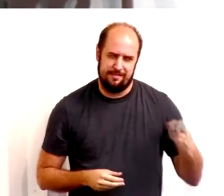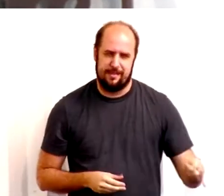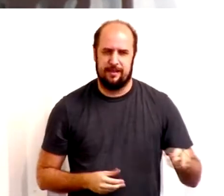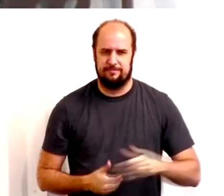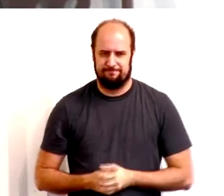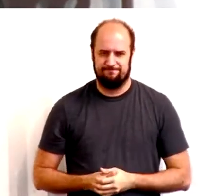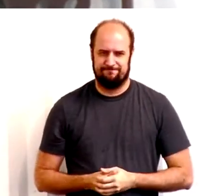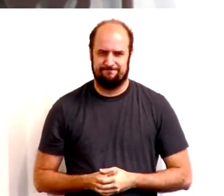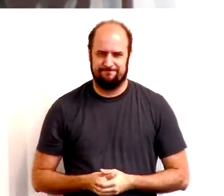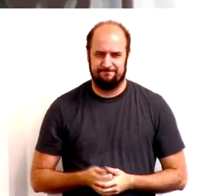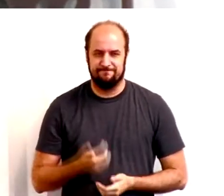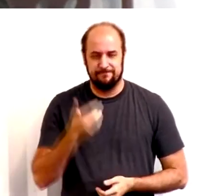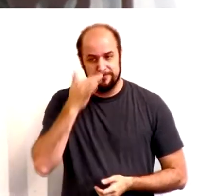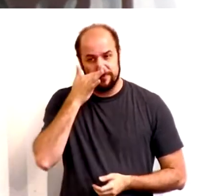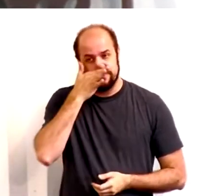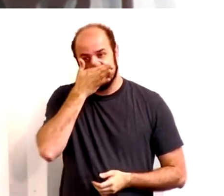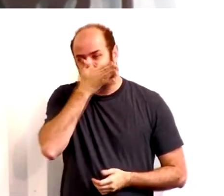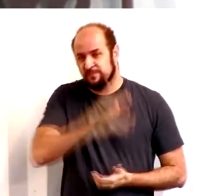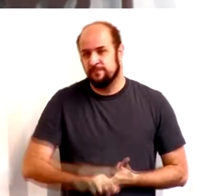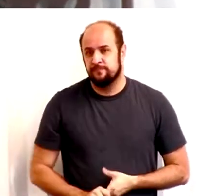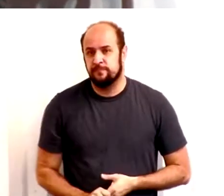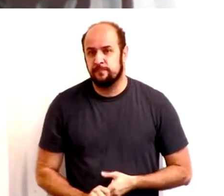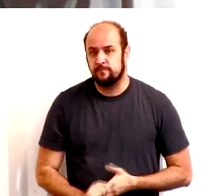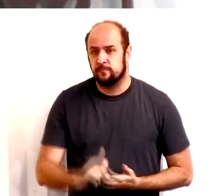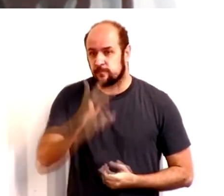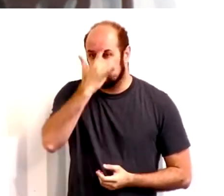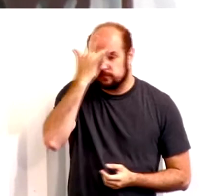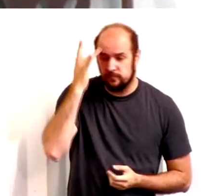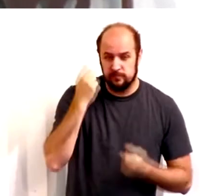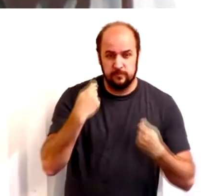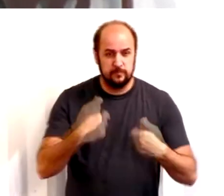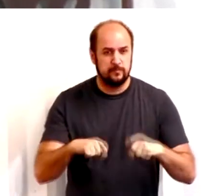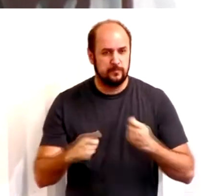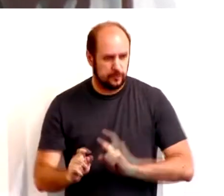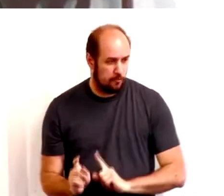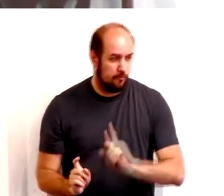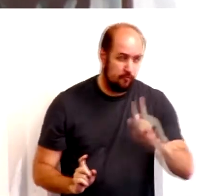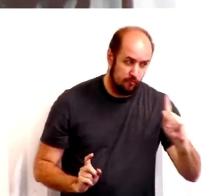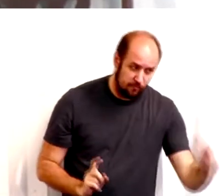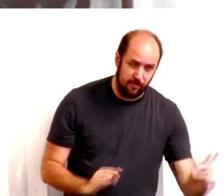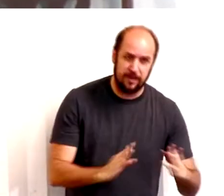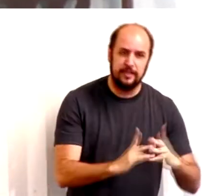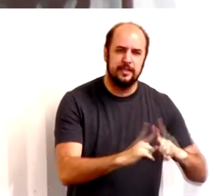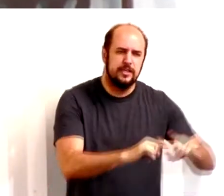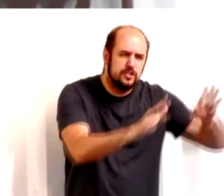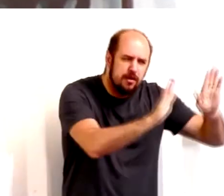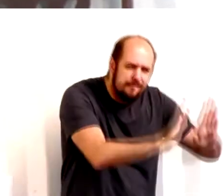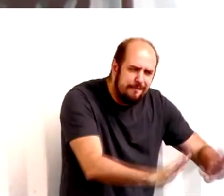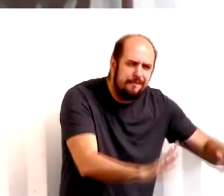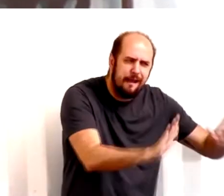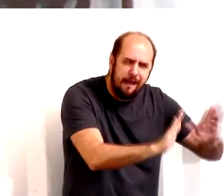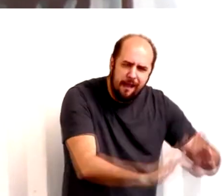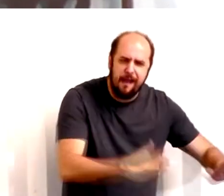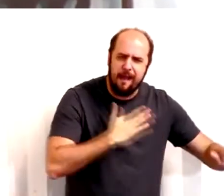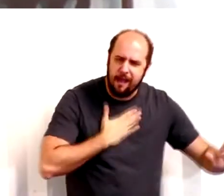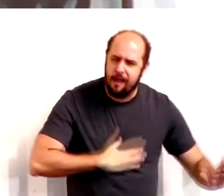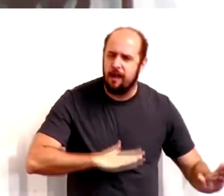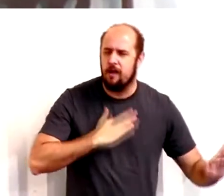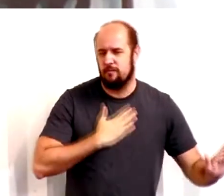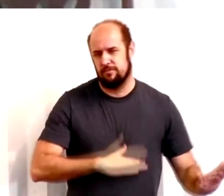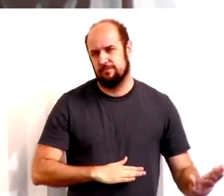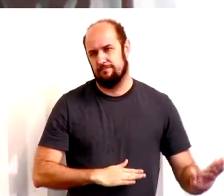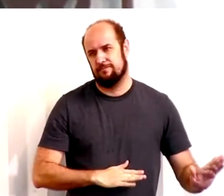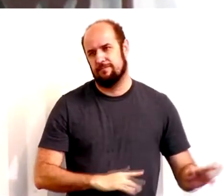que o acometeu. E era alguém que precisava ir até a igreja para acalmar a igreja, mas também é alguém que